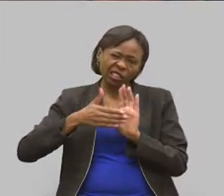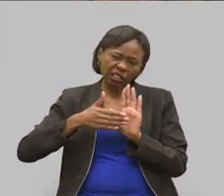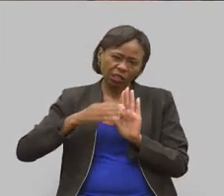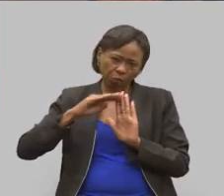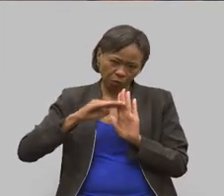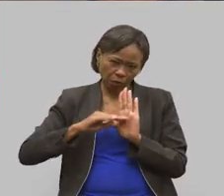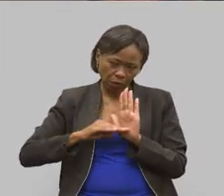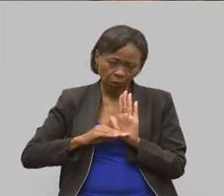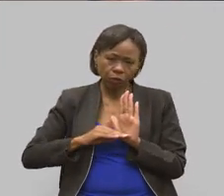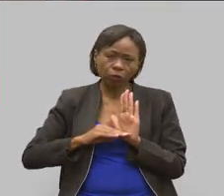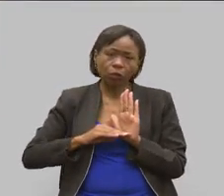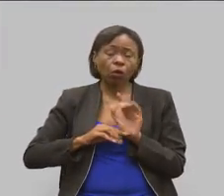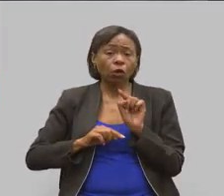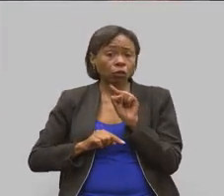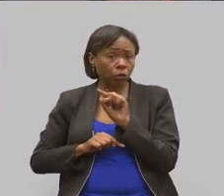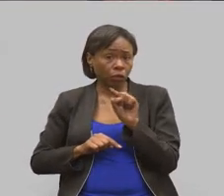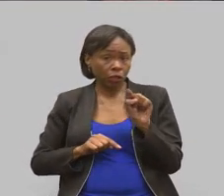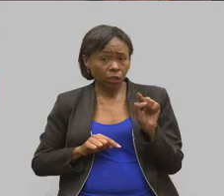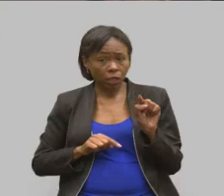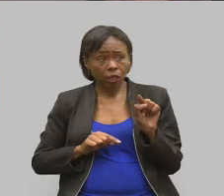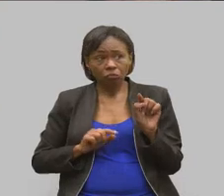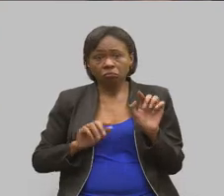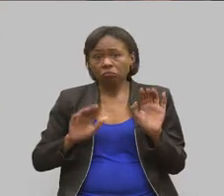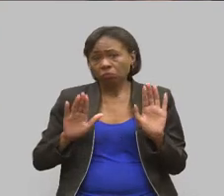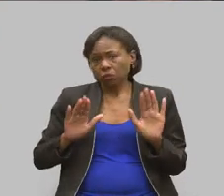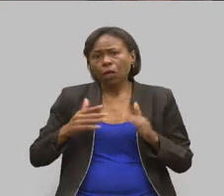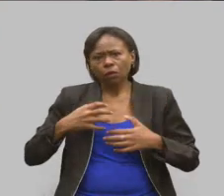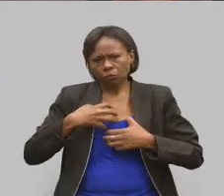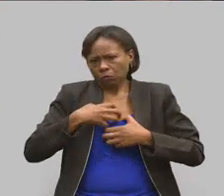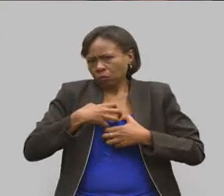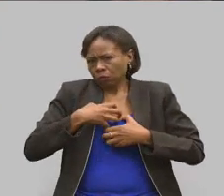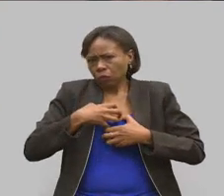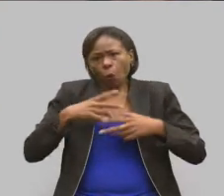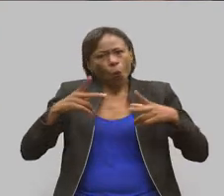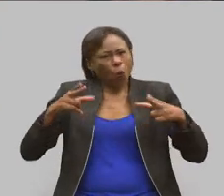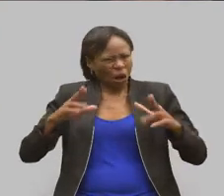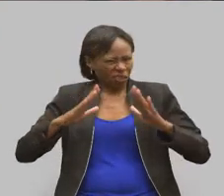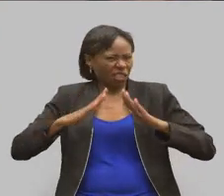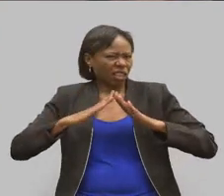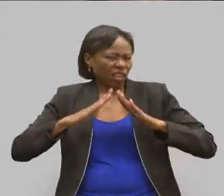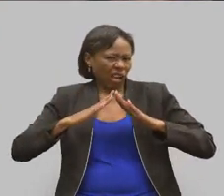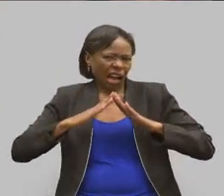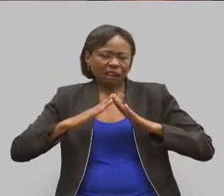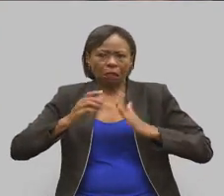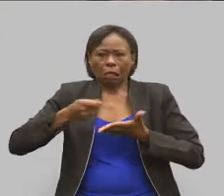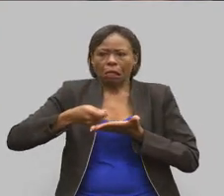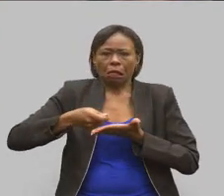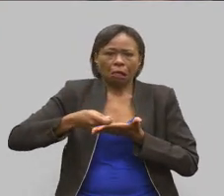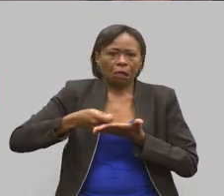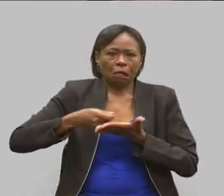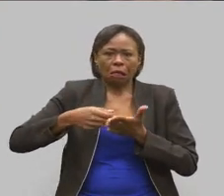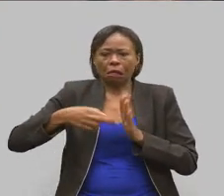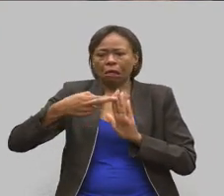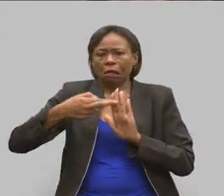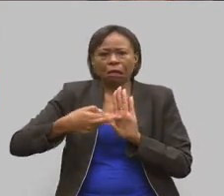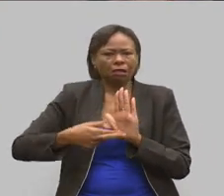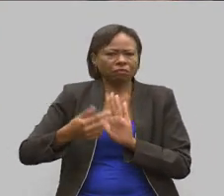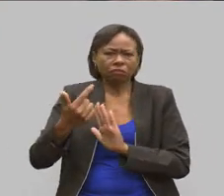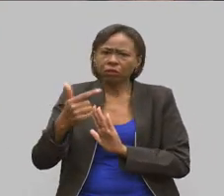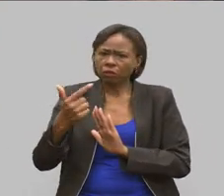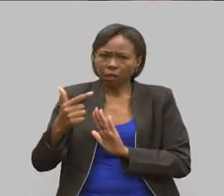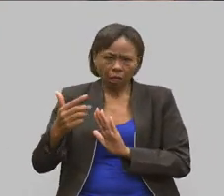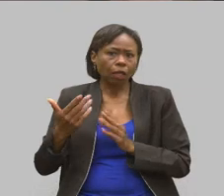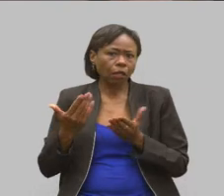e em casa a gente não tem protocolo a gente faz o que é necessário e e o que é preciso